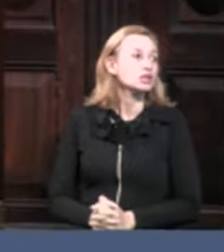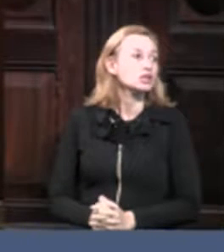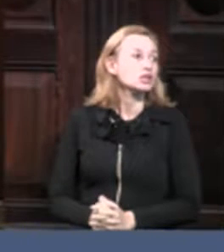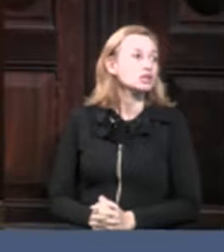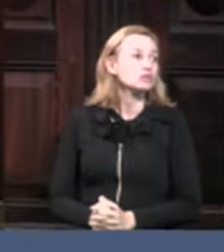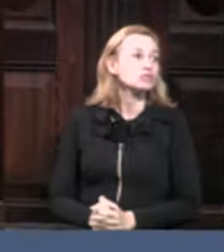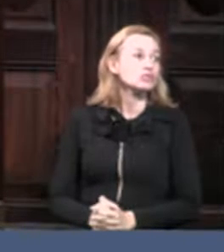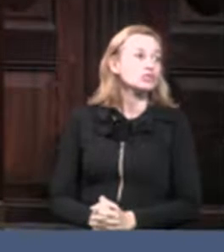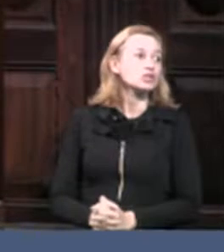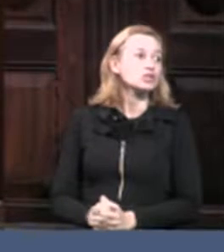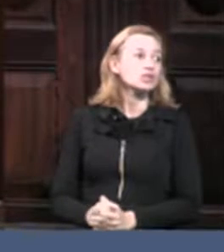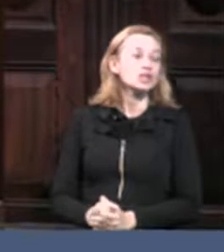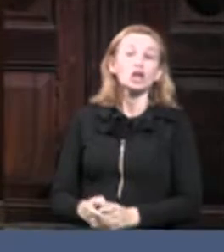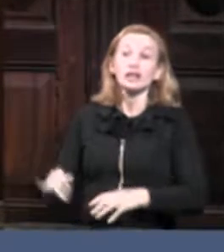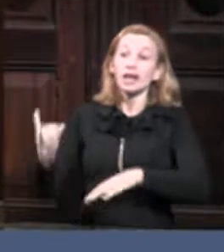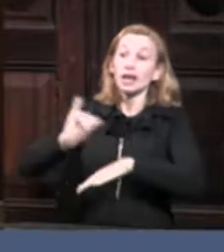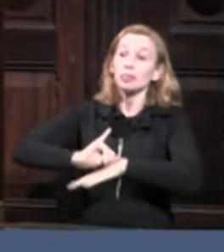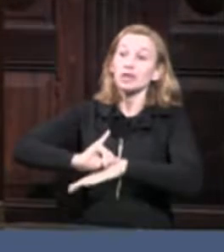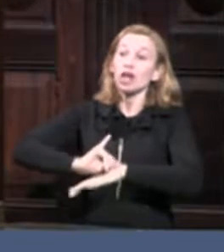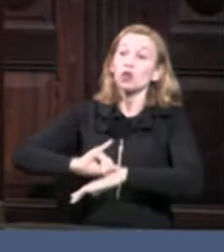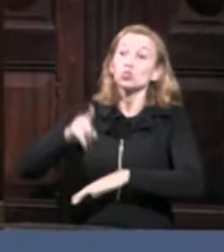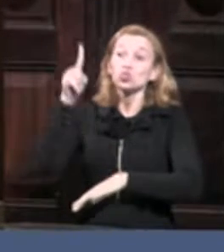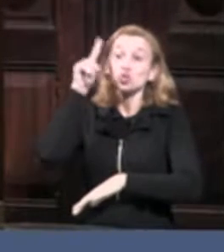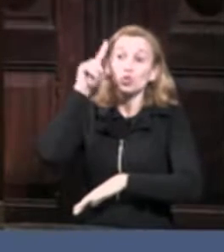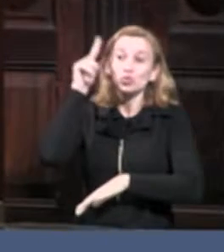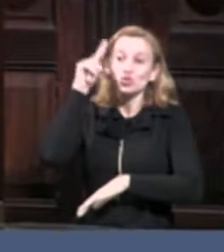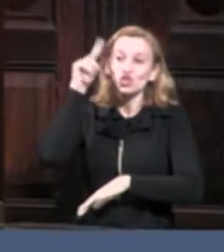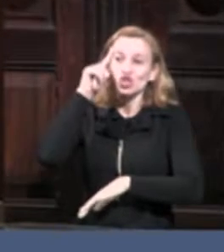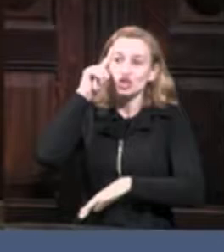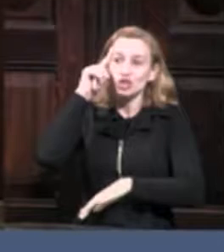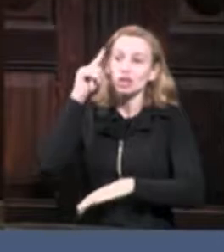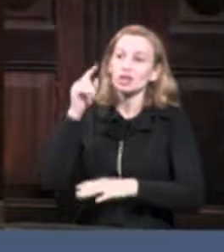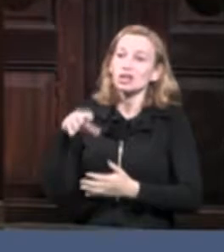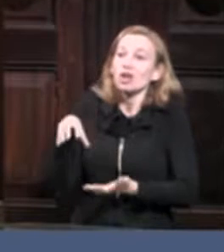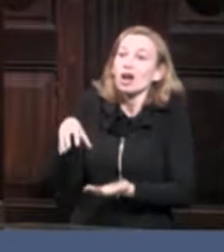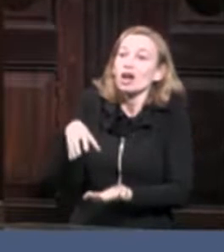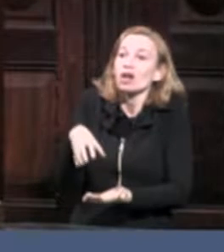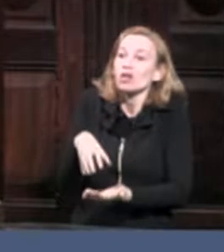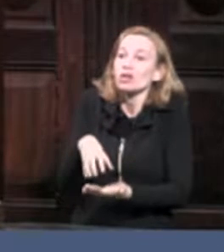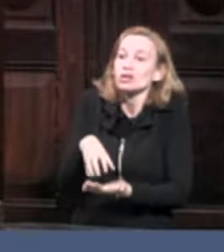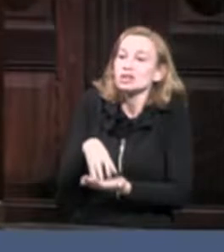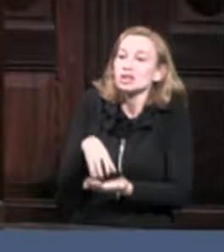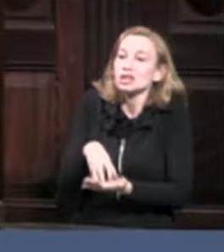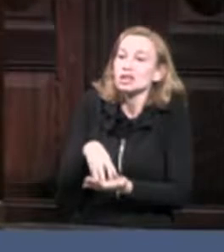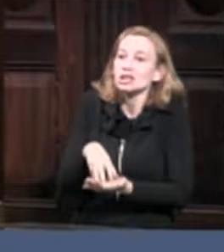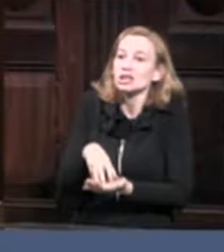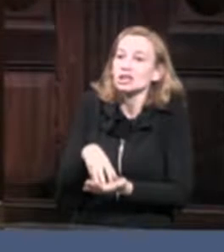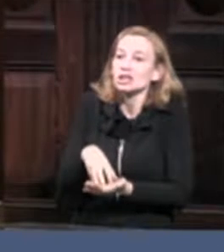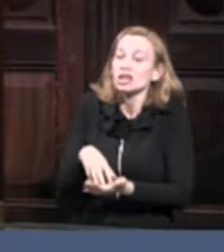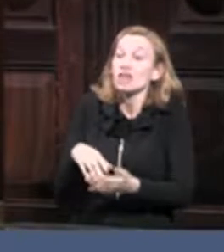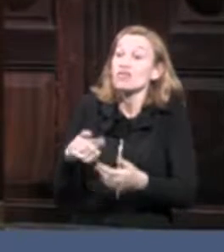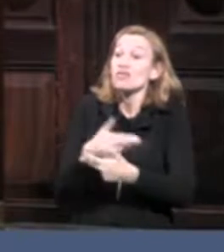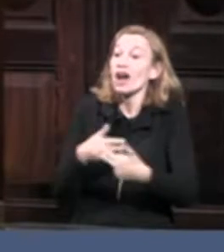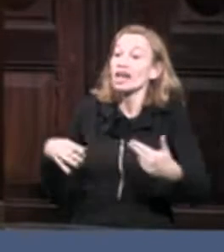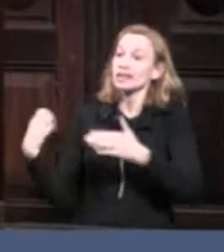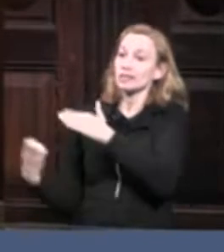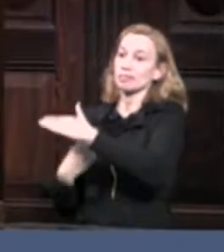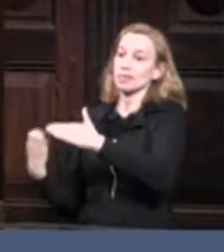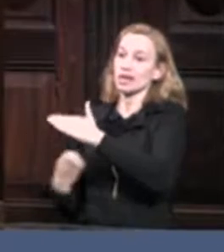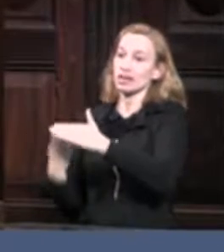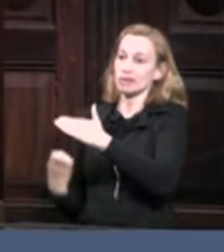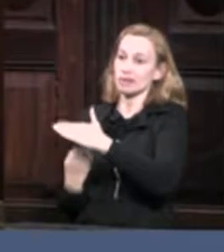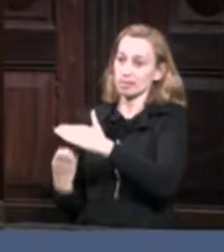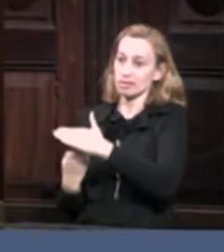à capital todos os dias. É na capital que está localizada a maior parte dos empregos, a